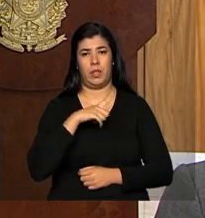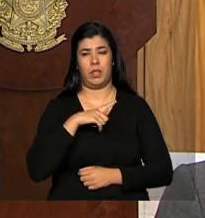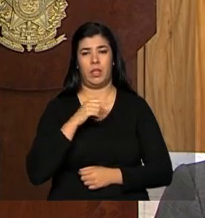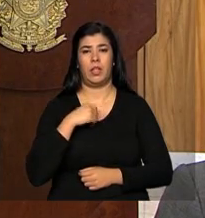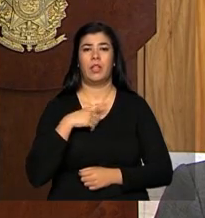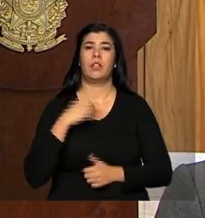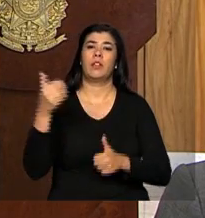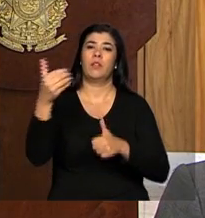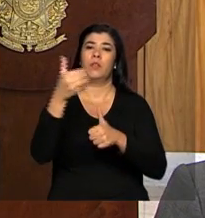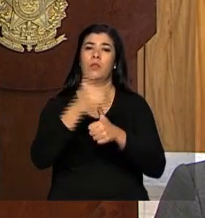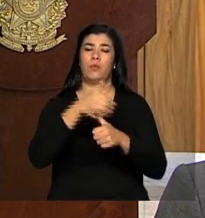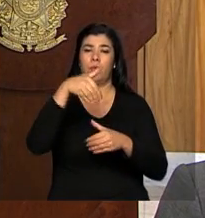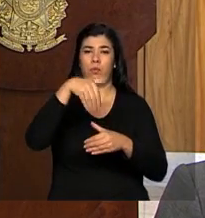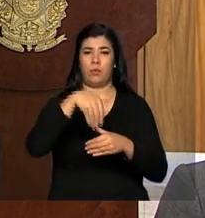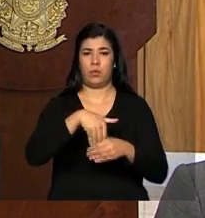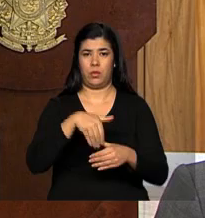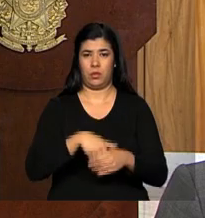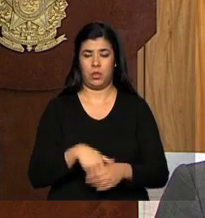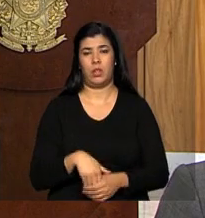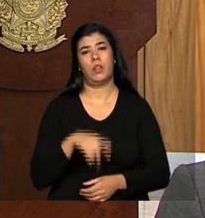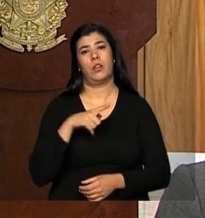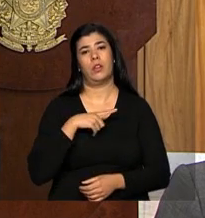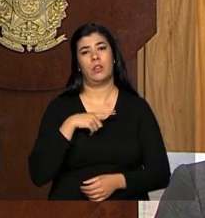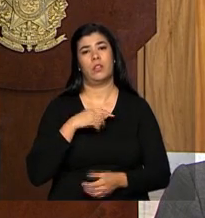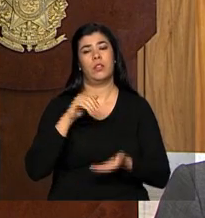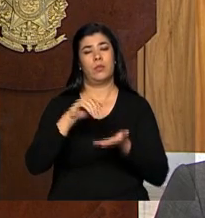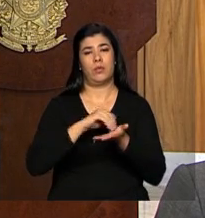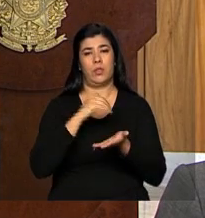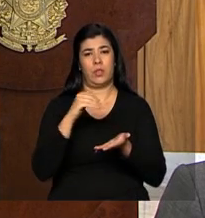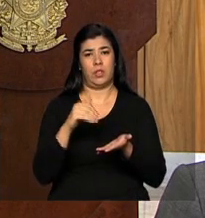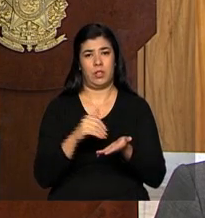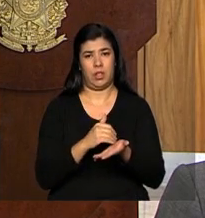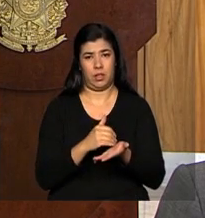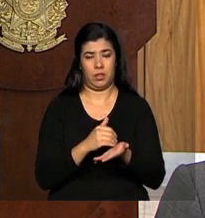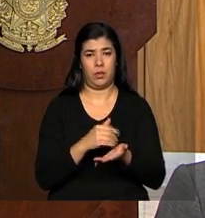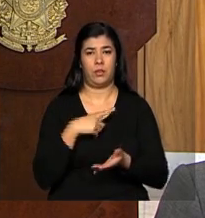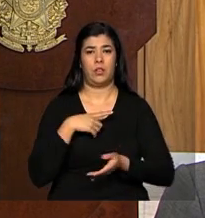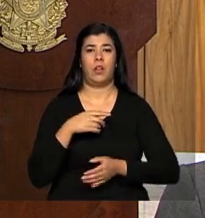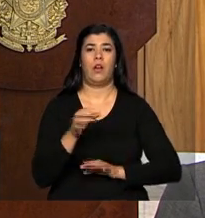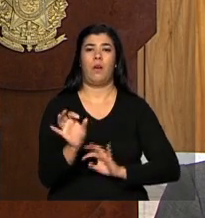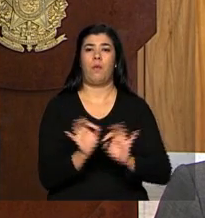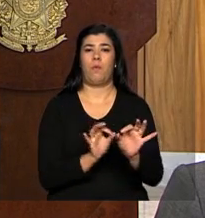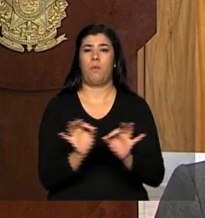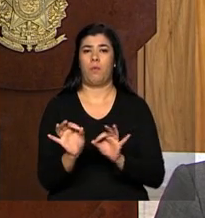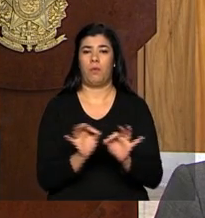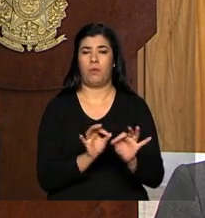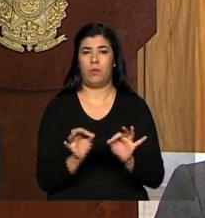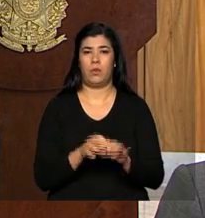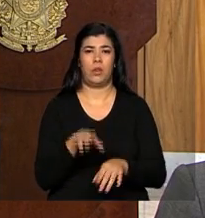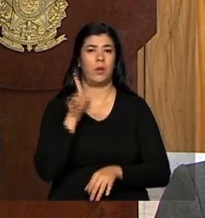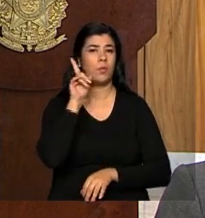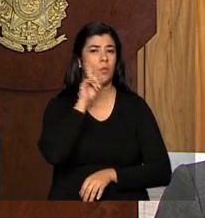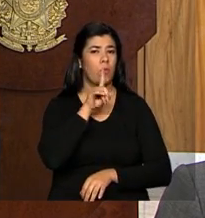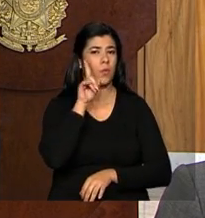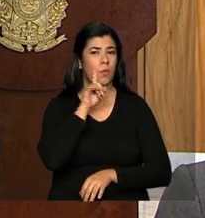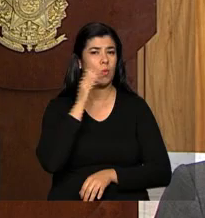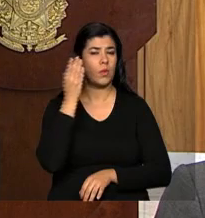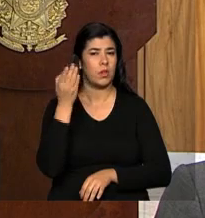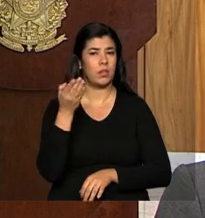ex-chanceler Luiz Almagro para o cargo de secretário-geral da Organização dos Estados